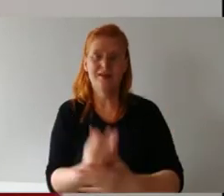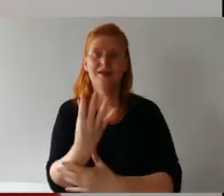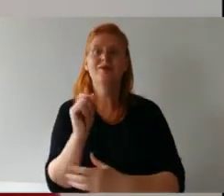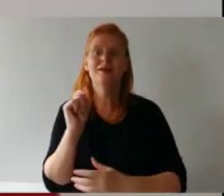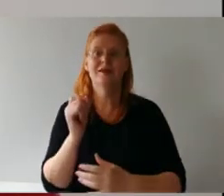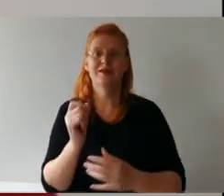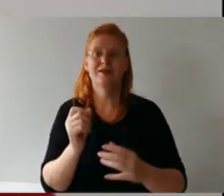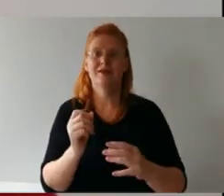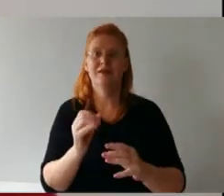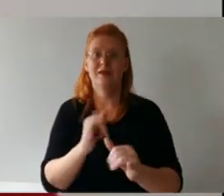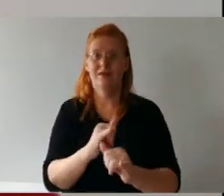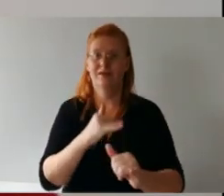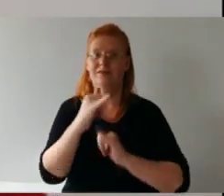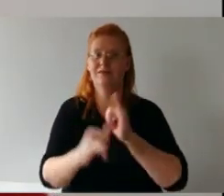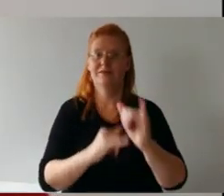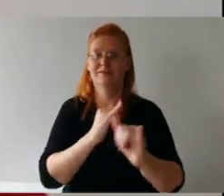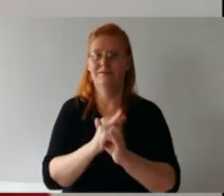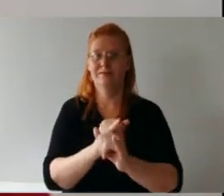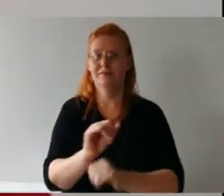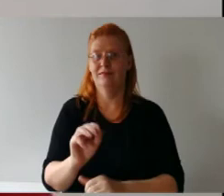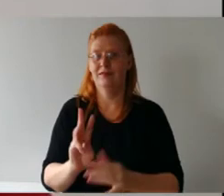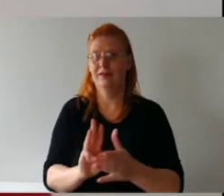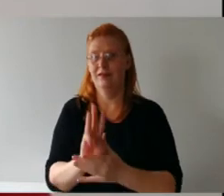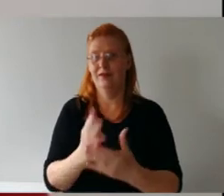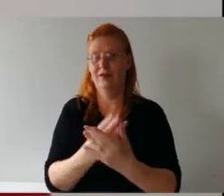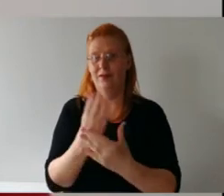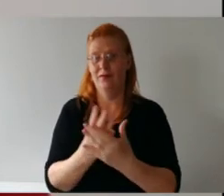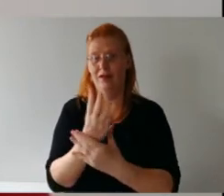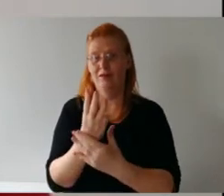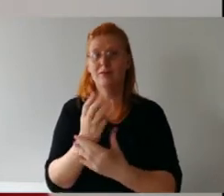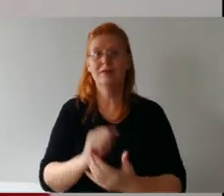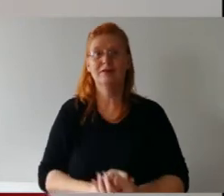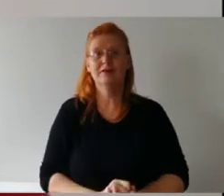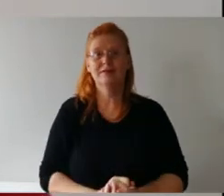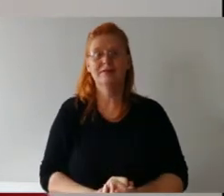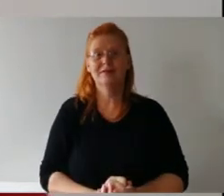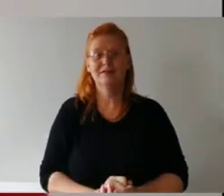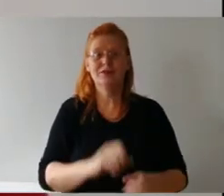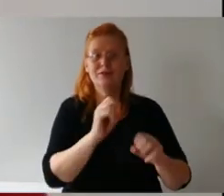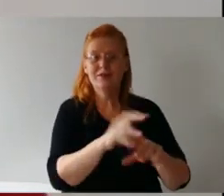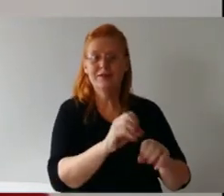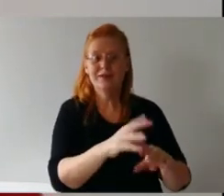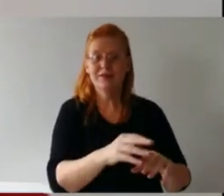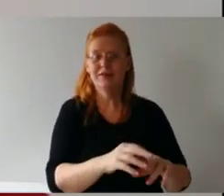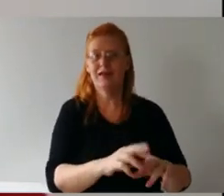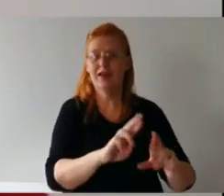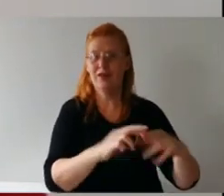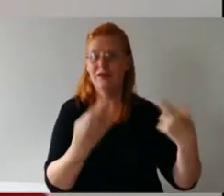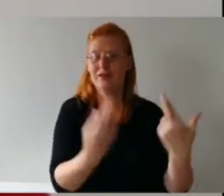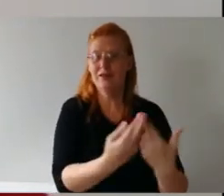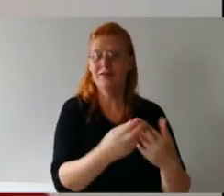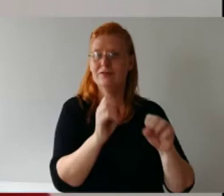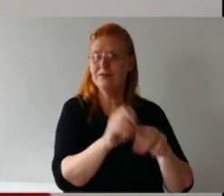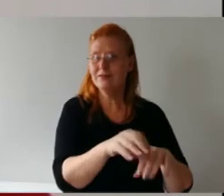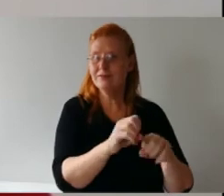também é criado o Web Deleuze, onde acontece transições dos cursos do qual ele